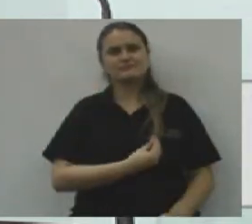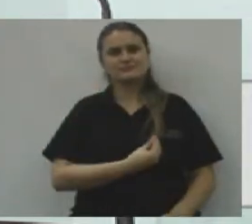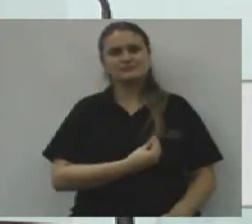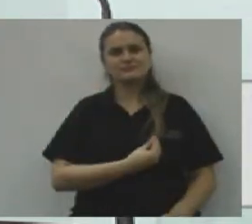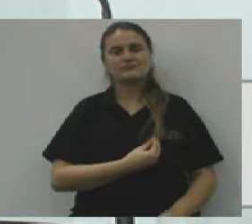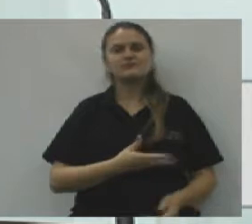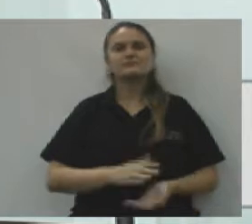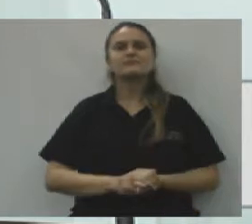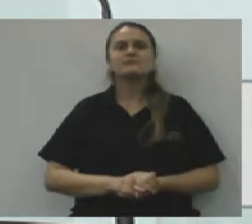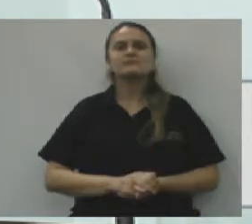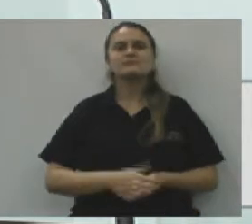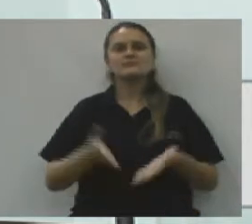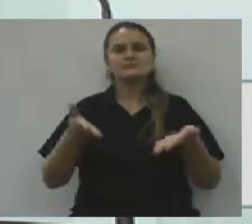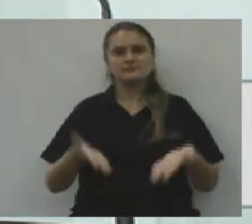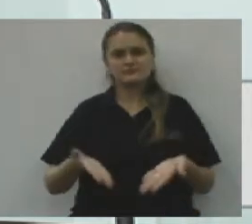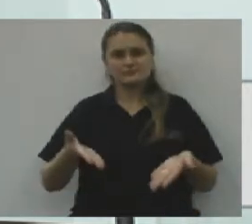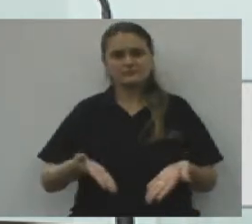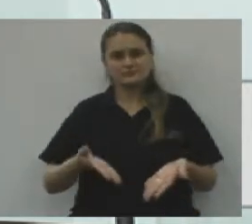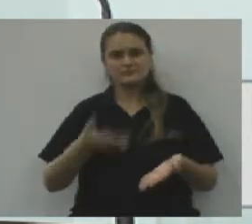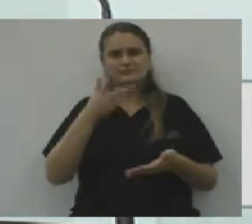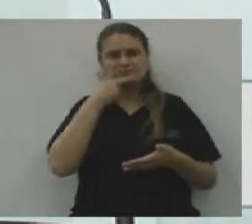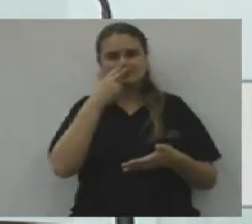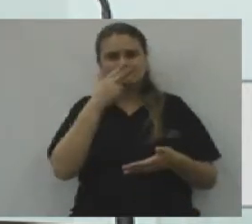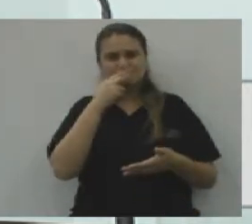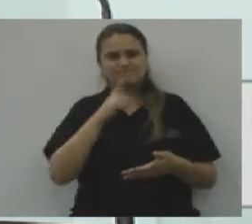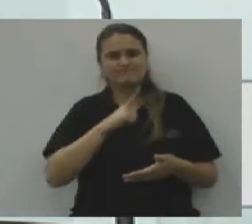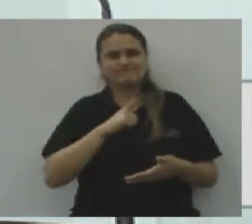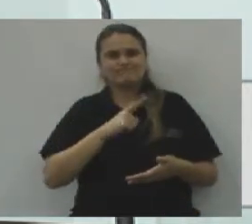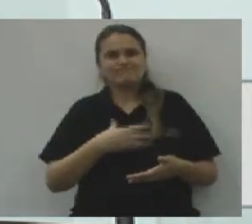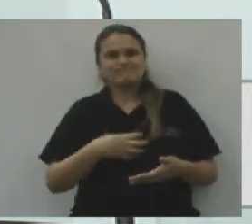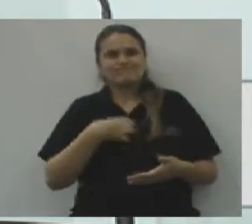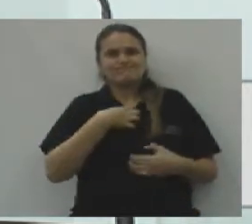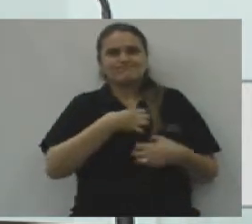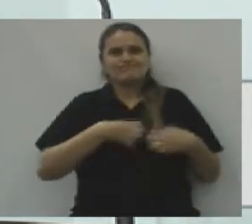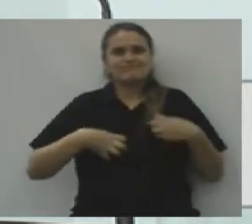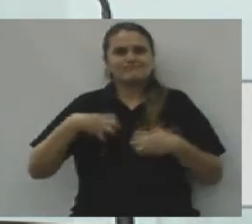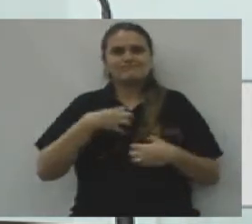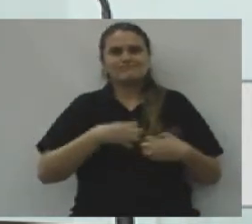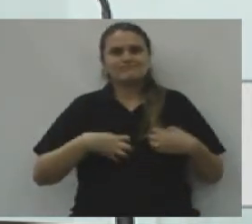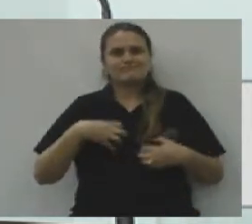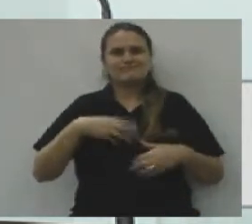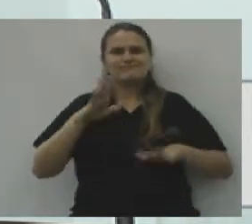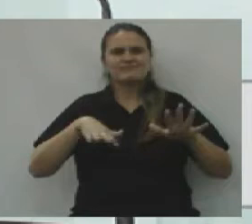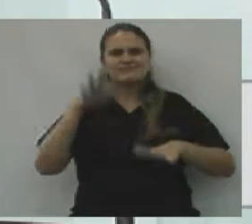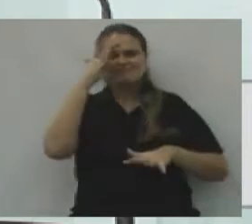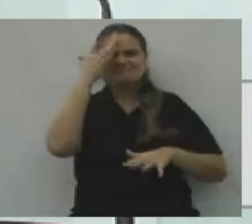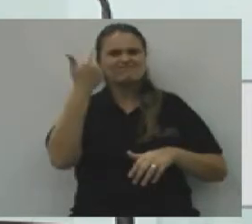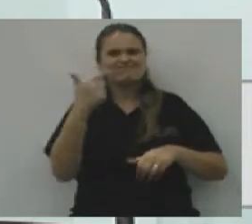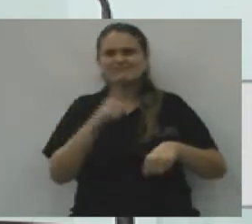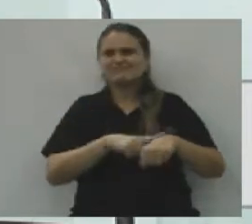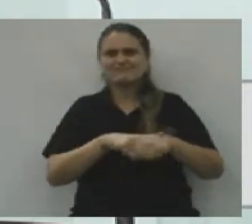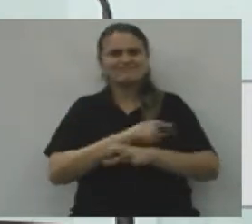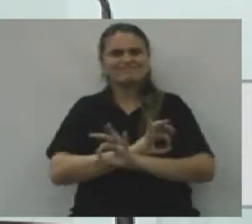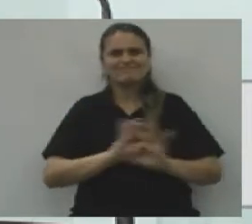hoje, a gente está vivendo uma crise onde ninguém tem tempo para nada.